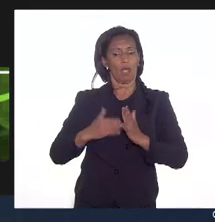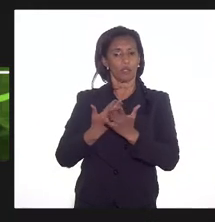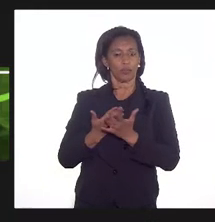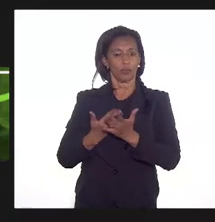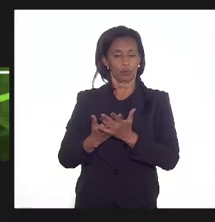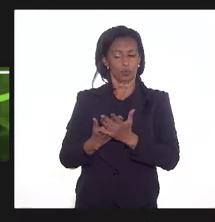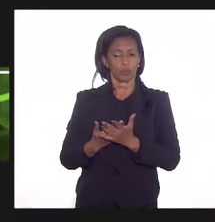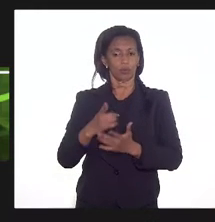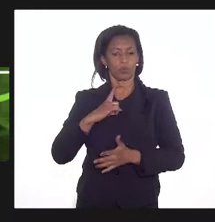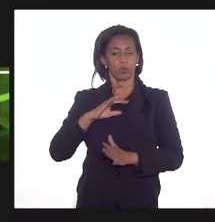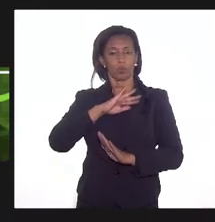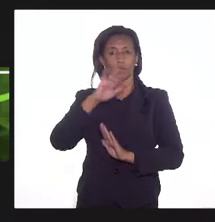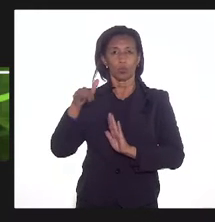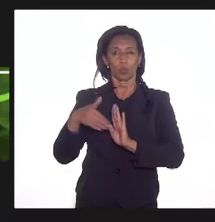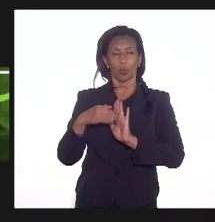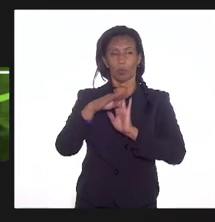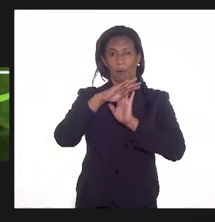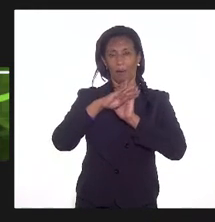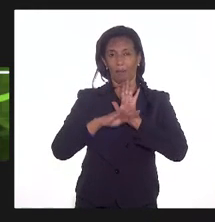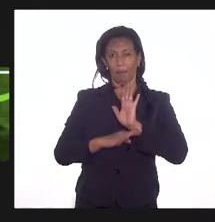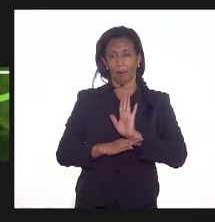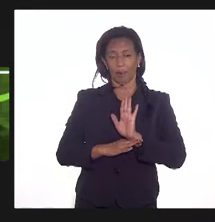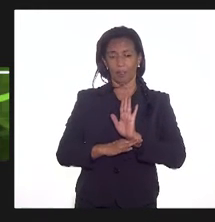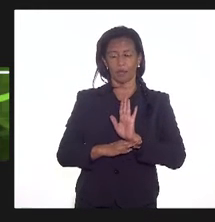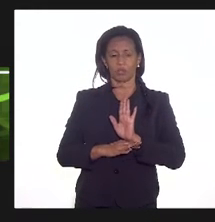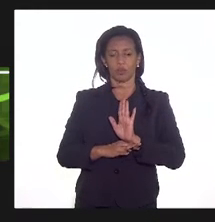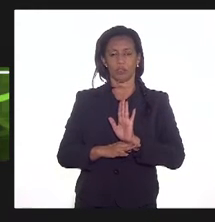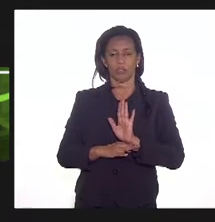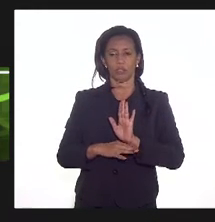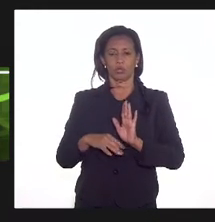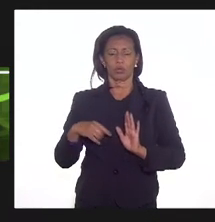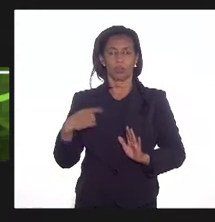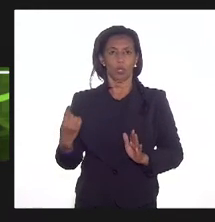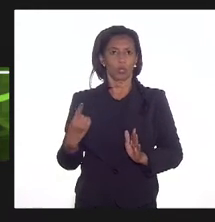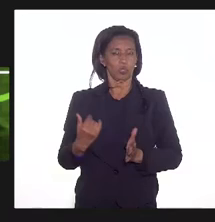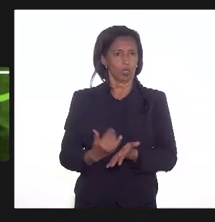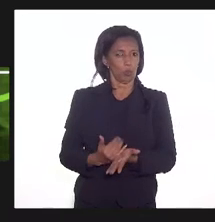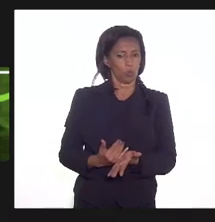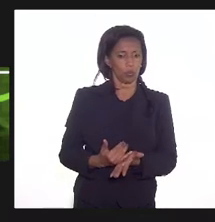temos toda uma grade do nós temos do